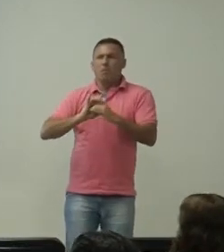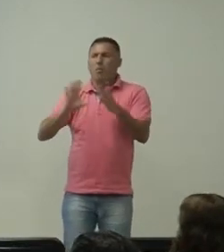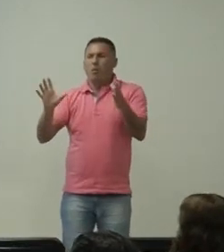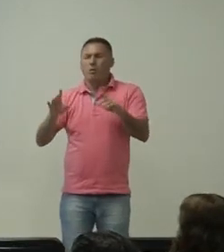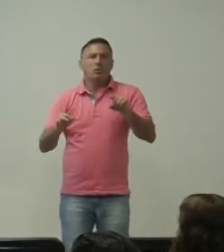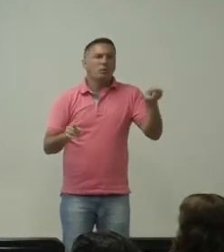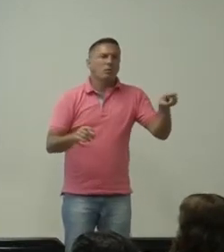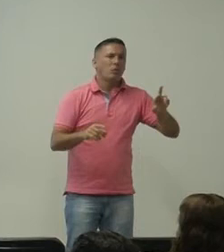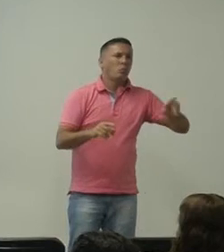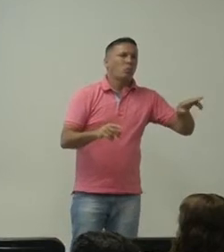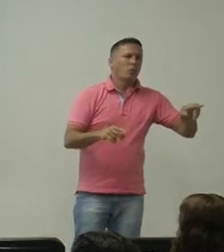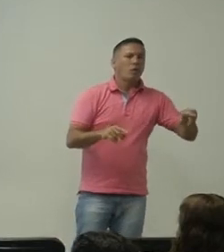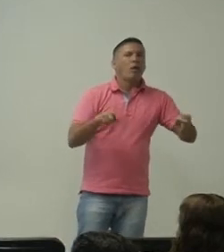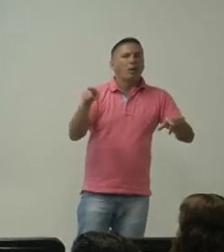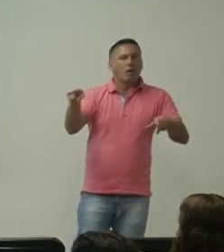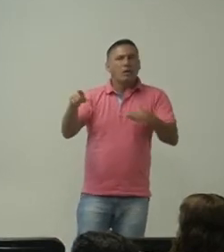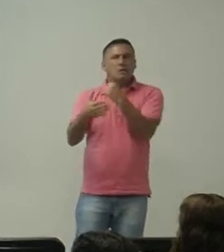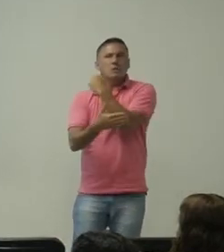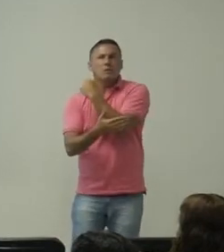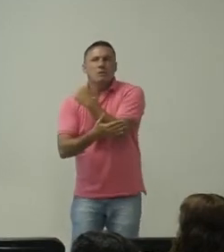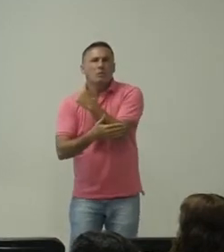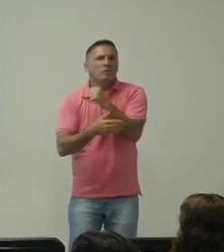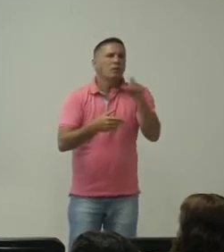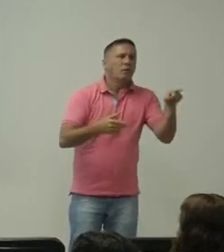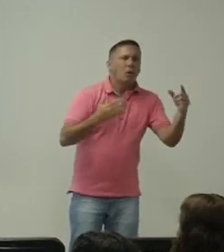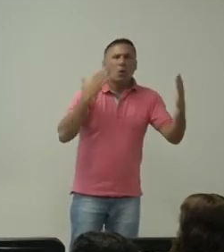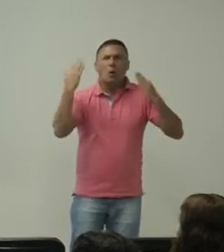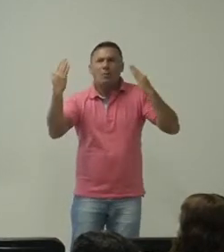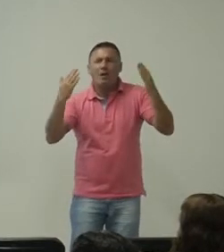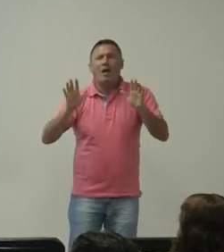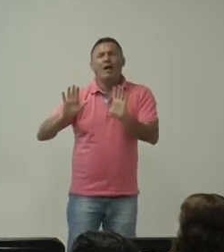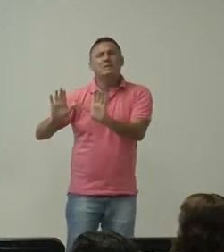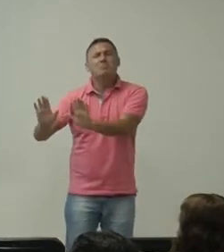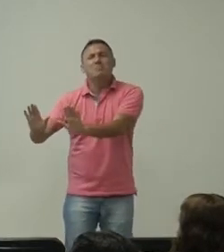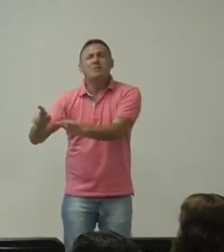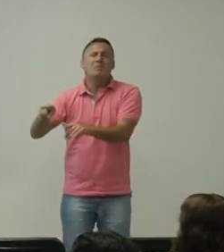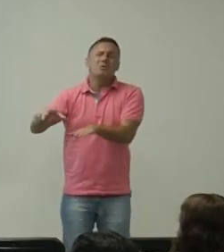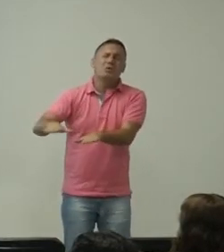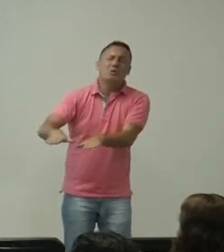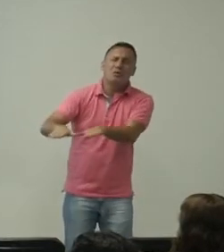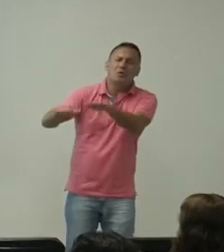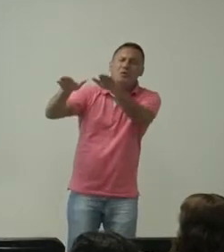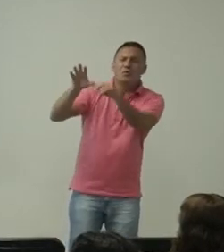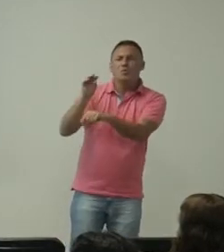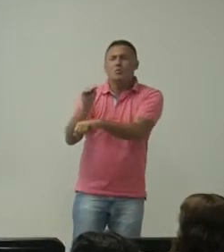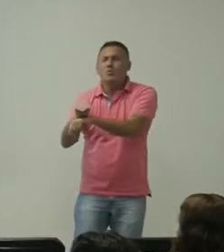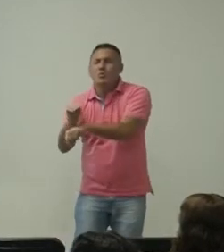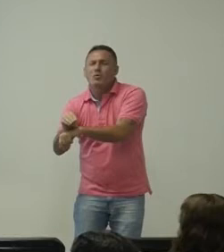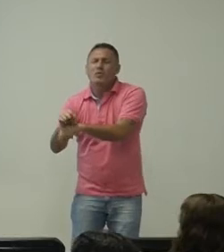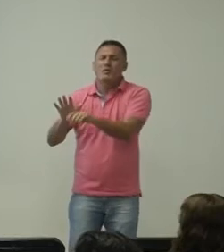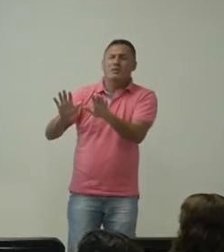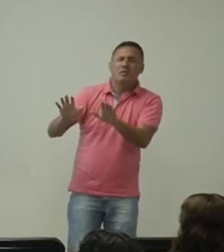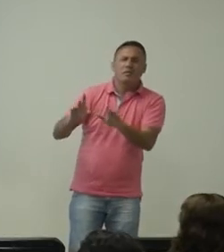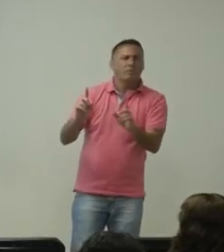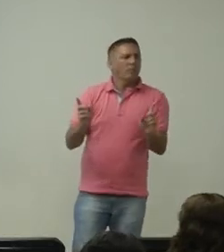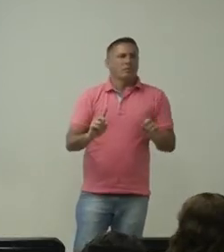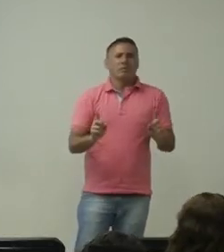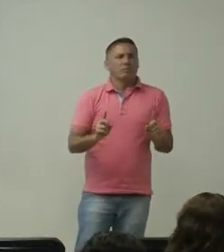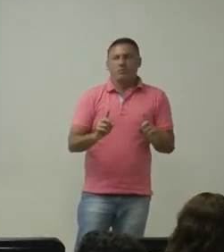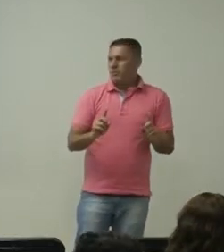é ciúmes, essa aqui é porque ele foi criado assim, a mãe dele mimou, agora a física não dá para...